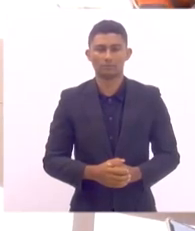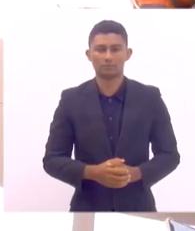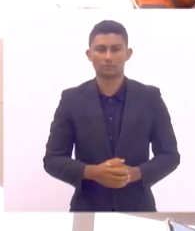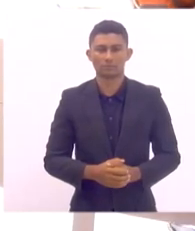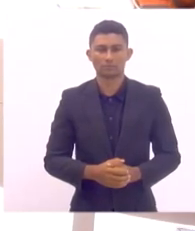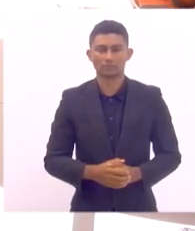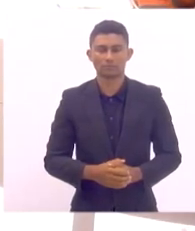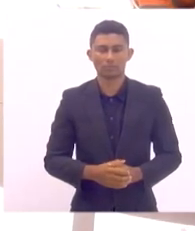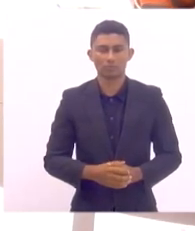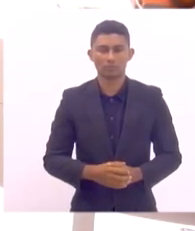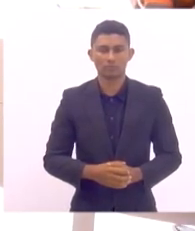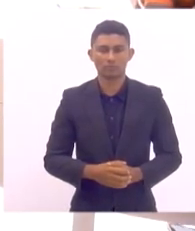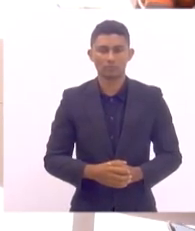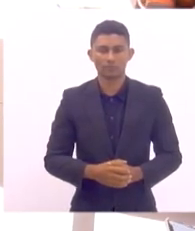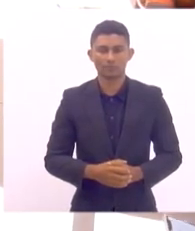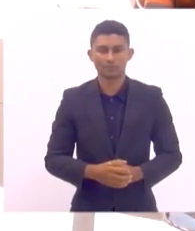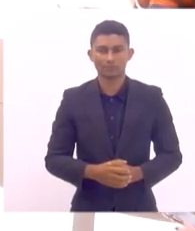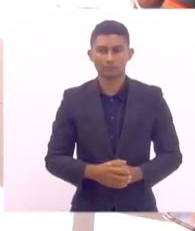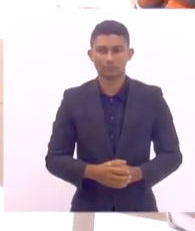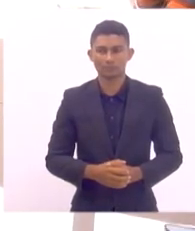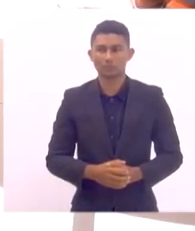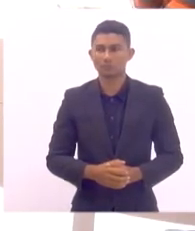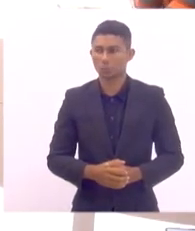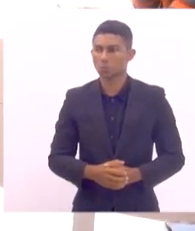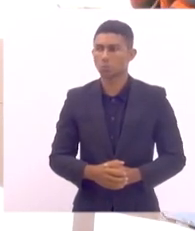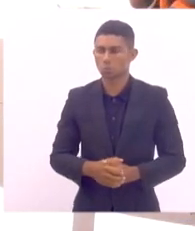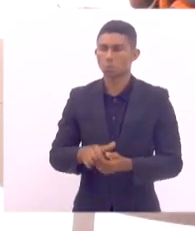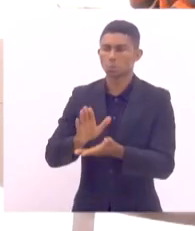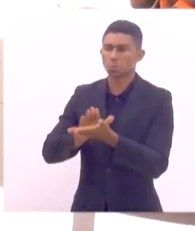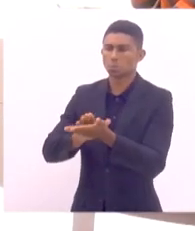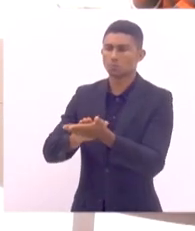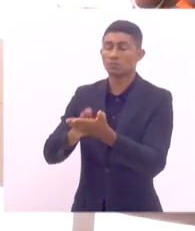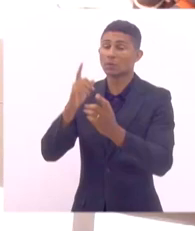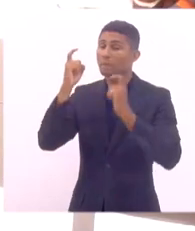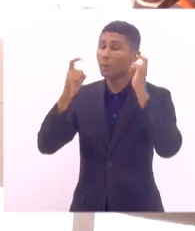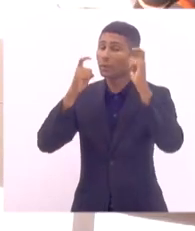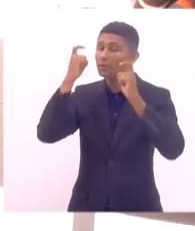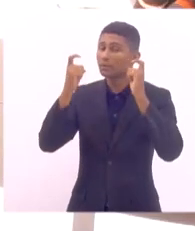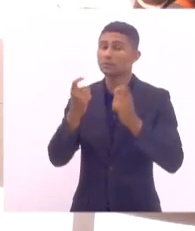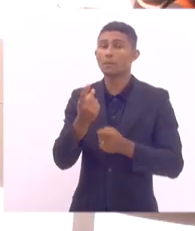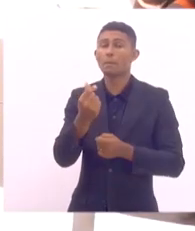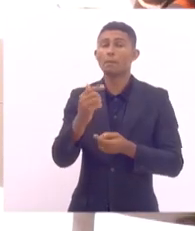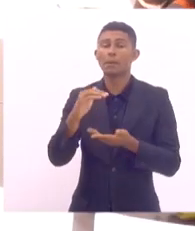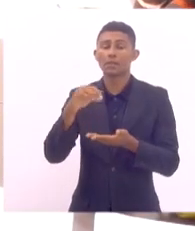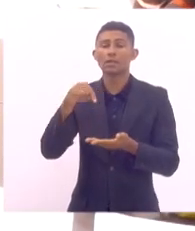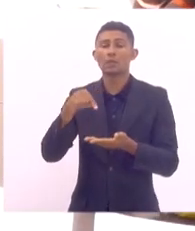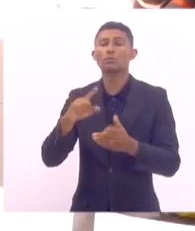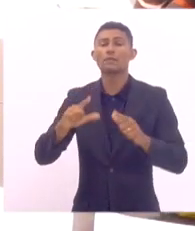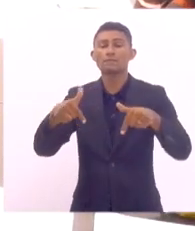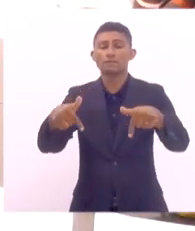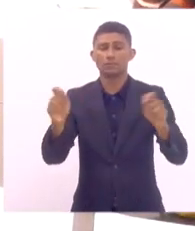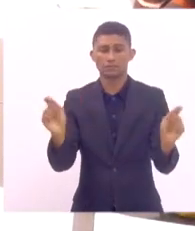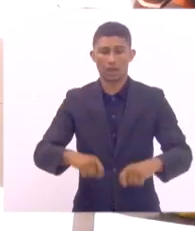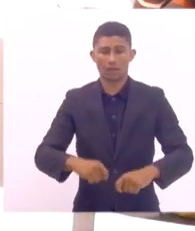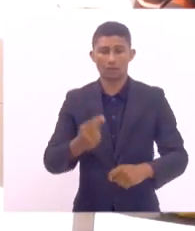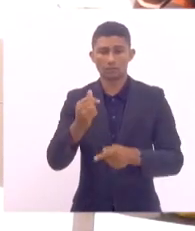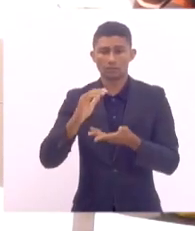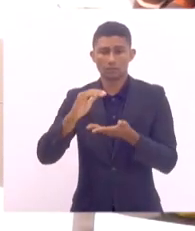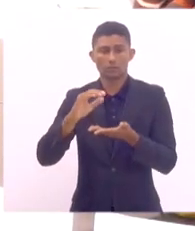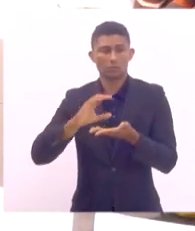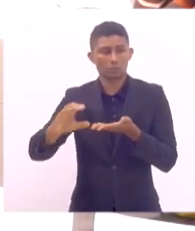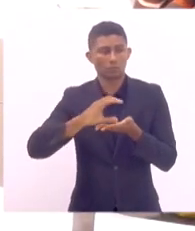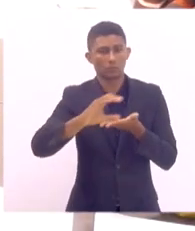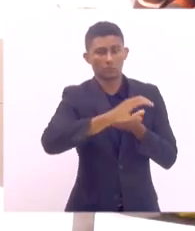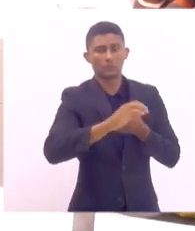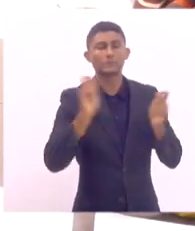Seu amigo. Eu vou assim, tá? Devo ir sim. Luiz, muito louvável, mas me preocupa é a previsão orçamentária para a implementação disso. Essa é a minha